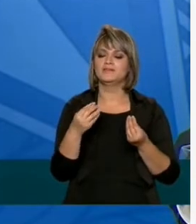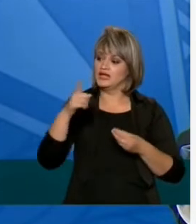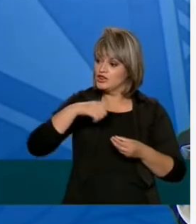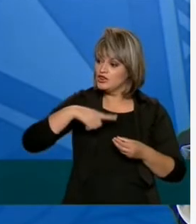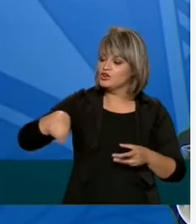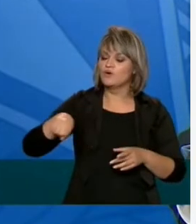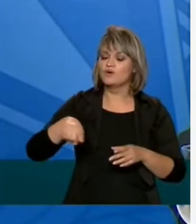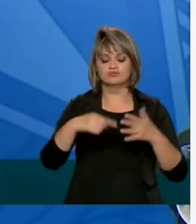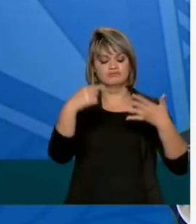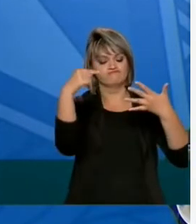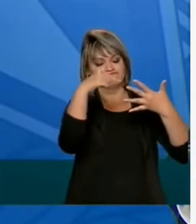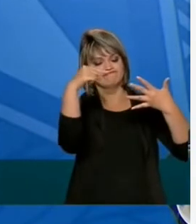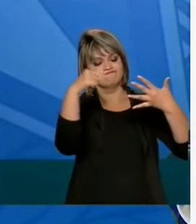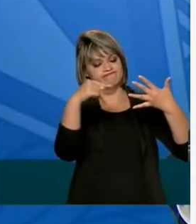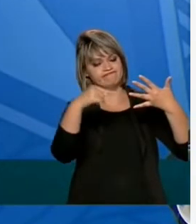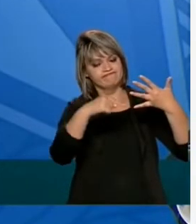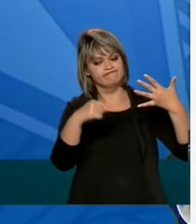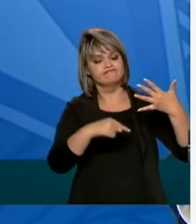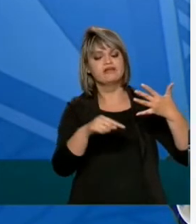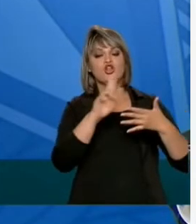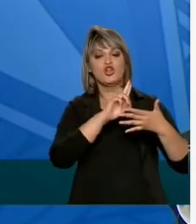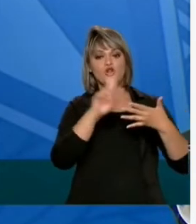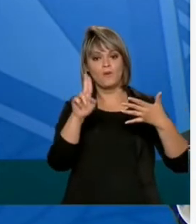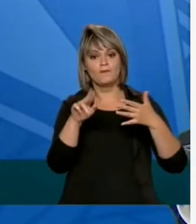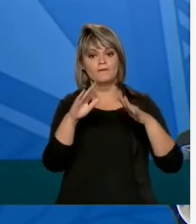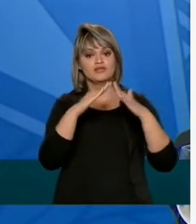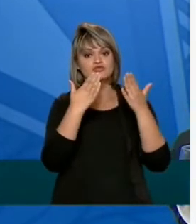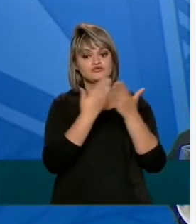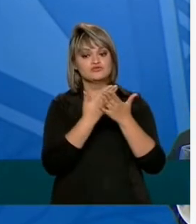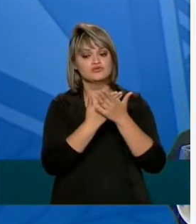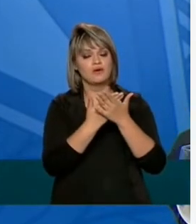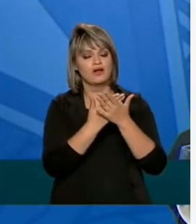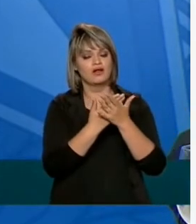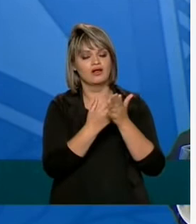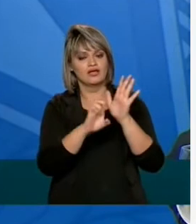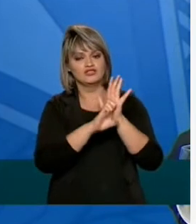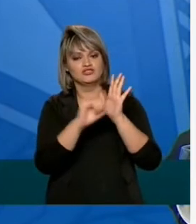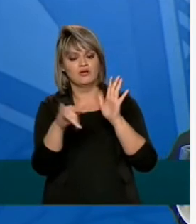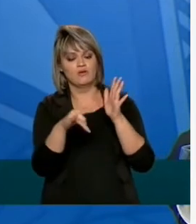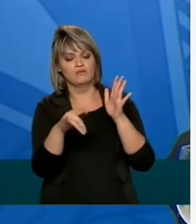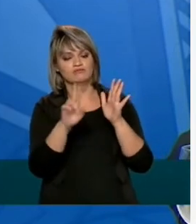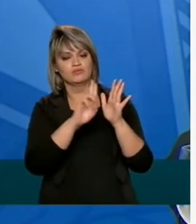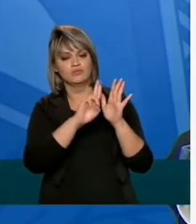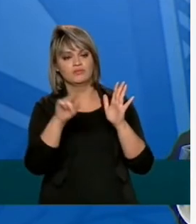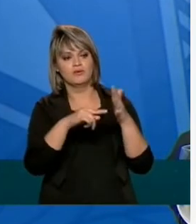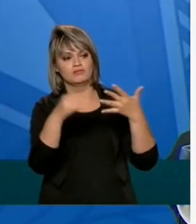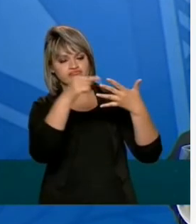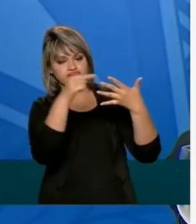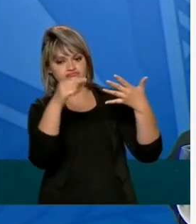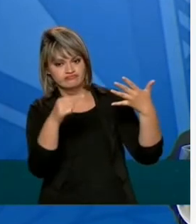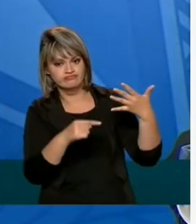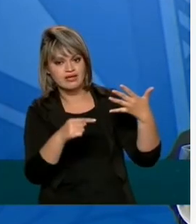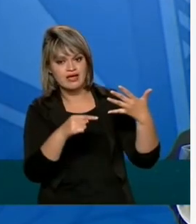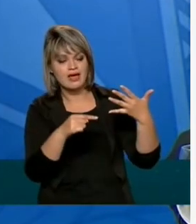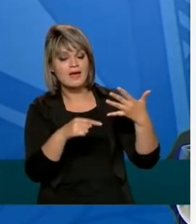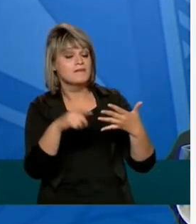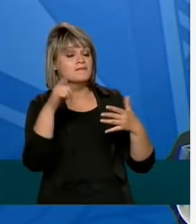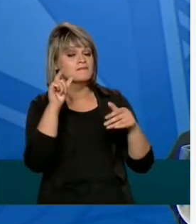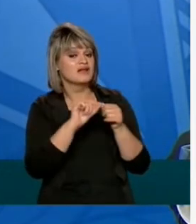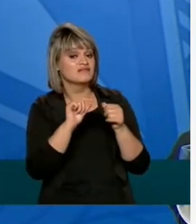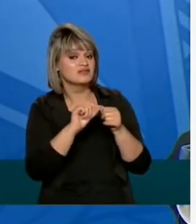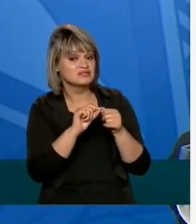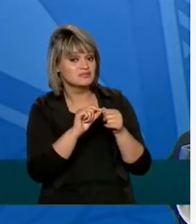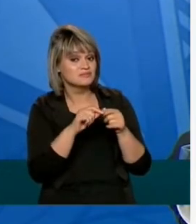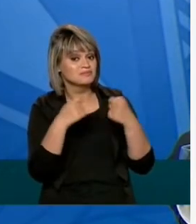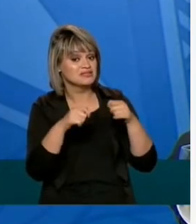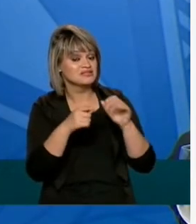colocasse, enumerasse e colocasse o nome das escolas no edital. Só que, para fazer isso, a Anatel